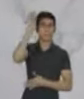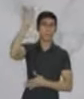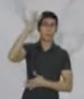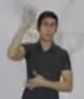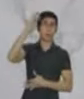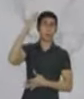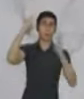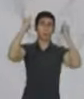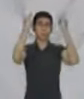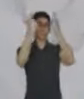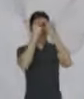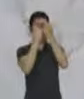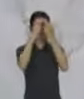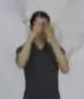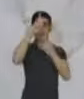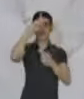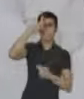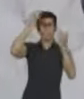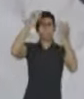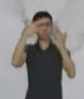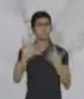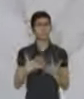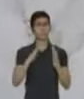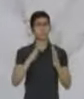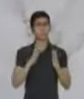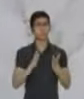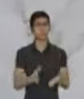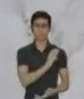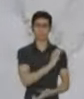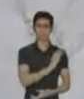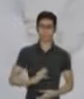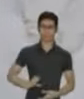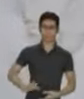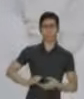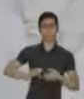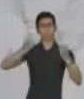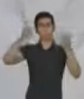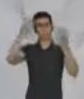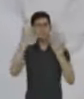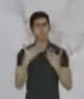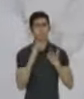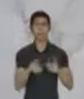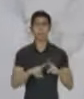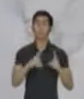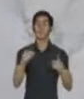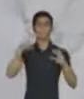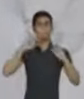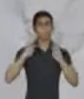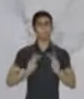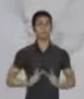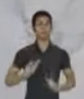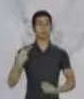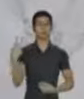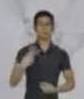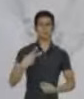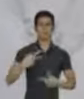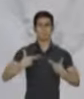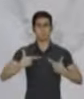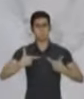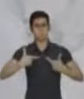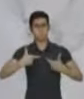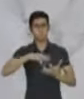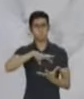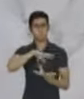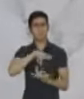cristã no entanto os seres humanos ainda fazem e fizeram a segunda grande guerra mundial e ali então depois a casa daqueles